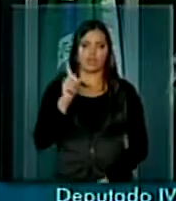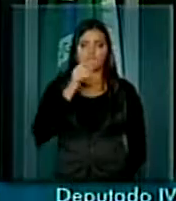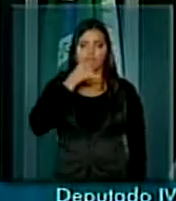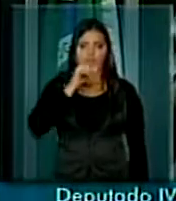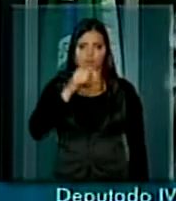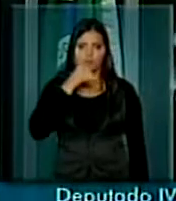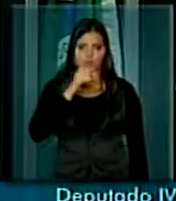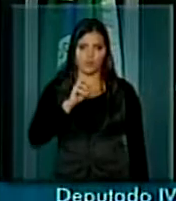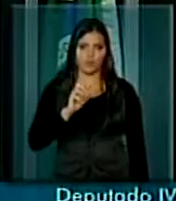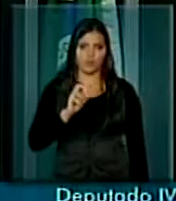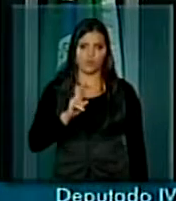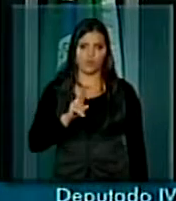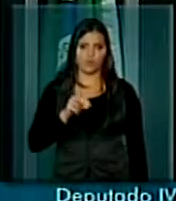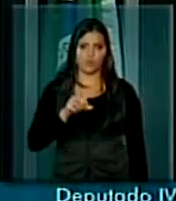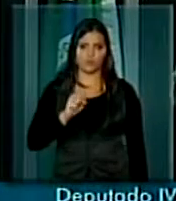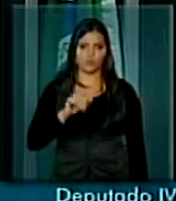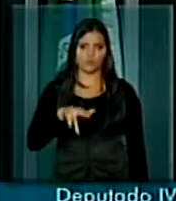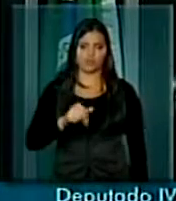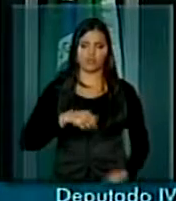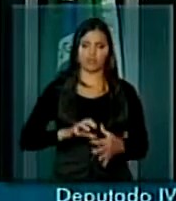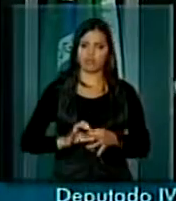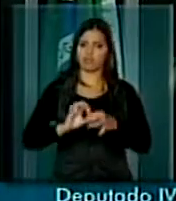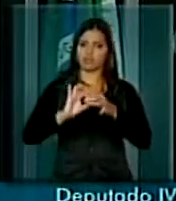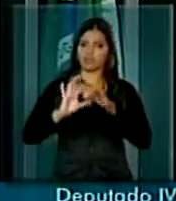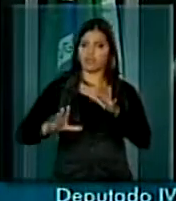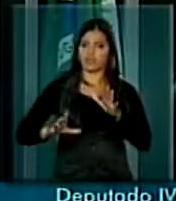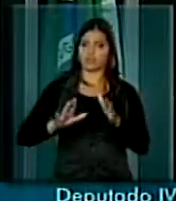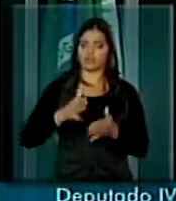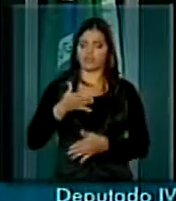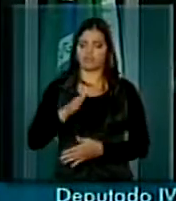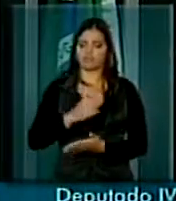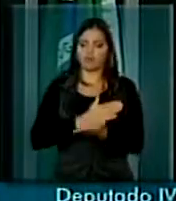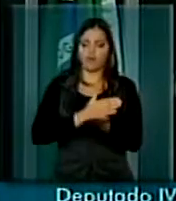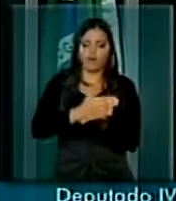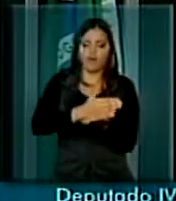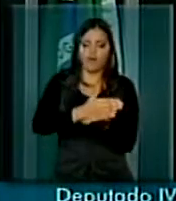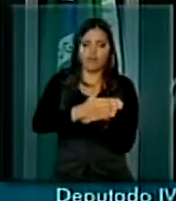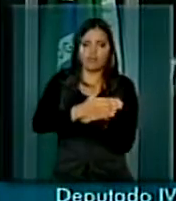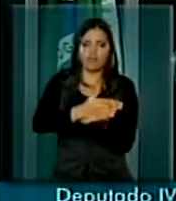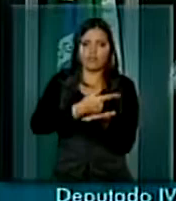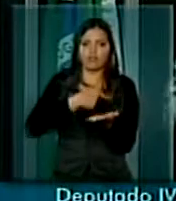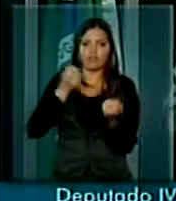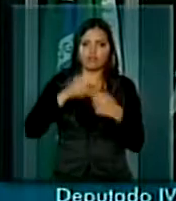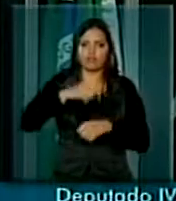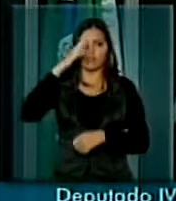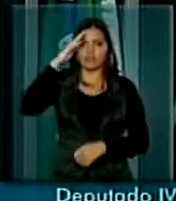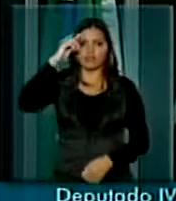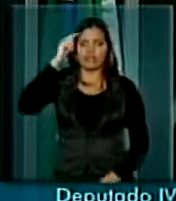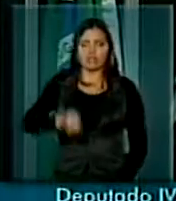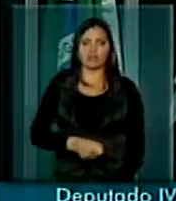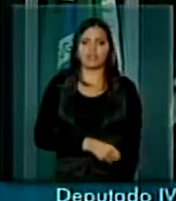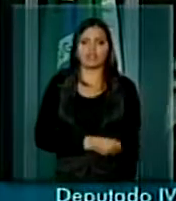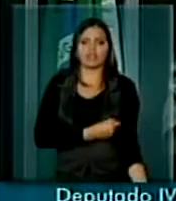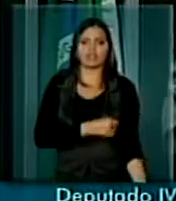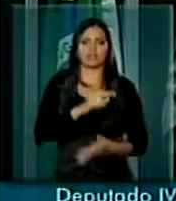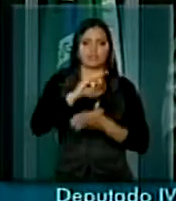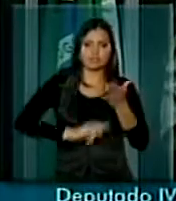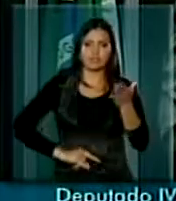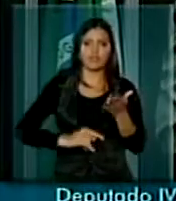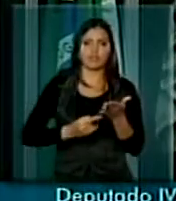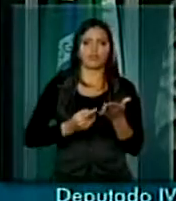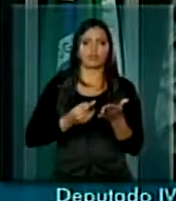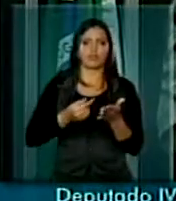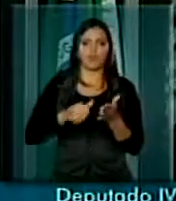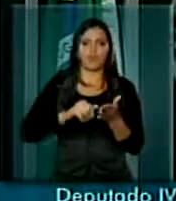Se fornece uma licença prévia, inclusive contra determinações de técnico, dois laudos de técnicos